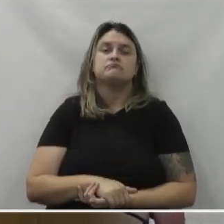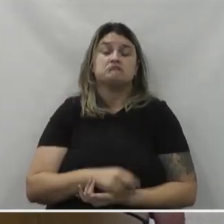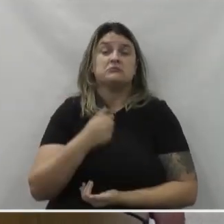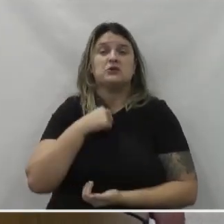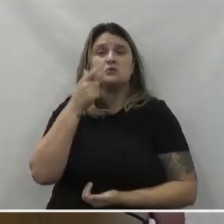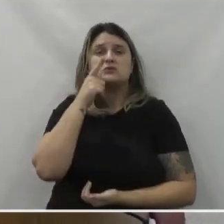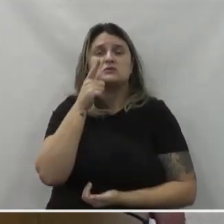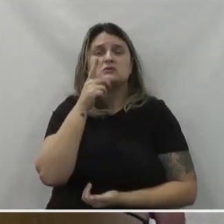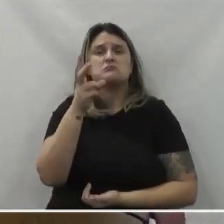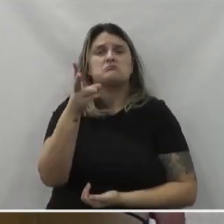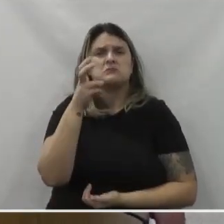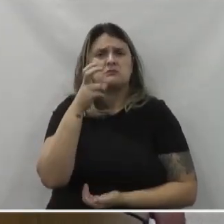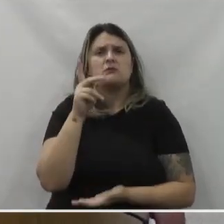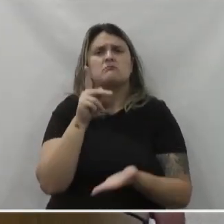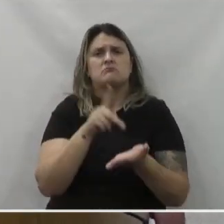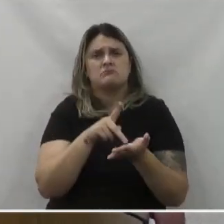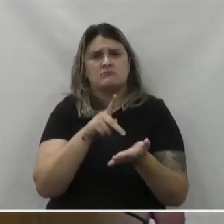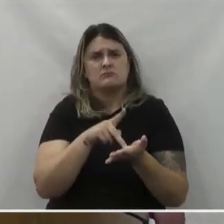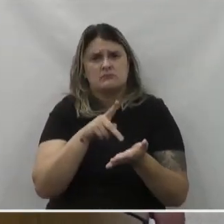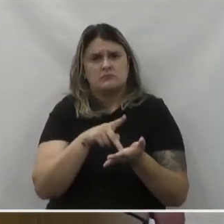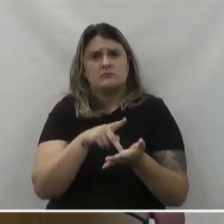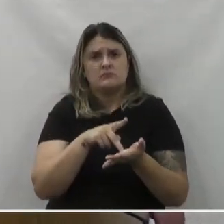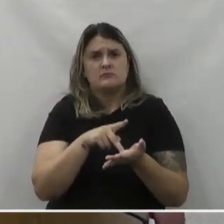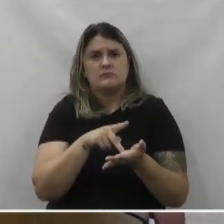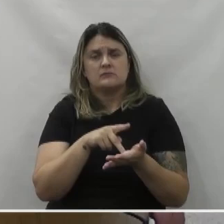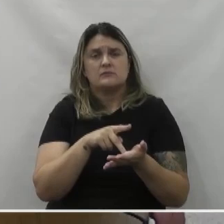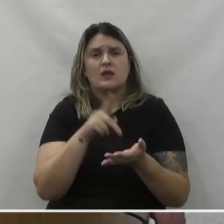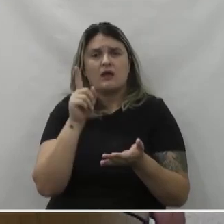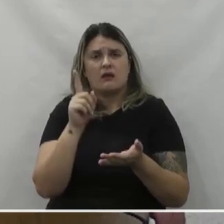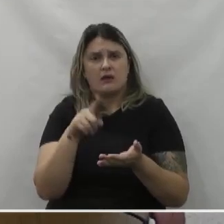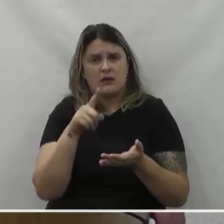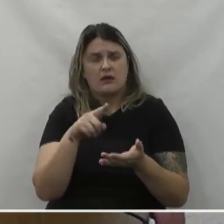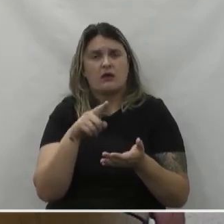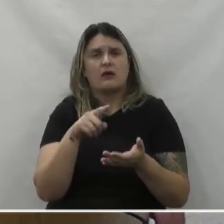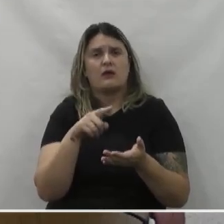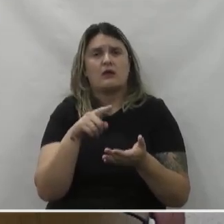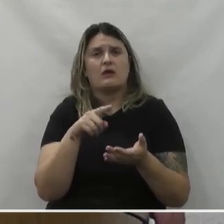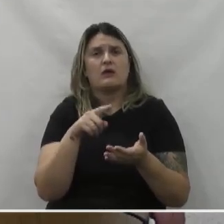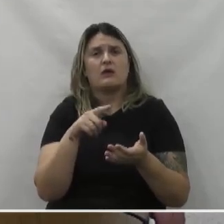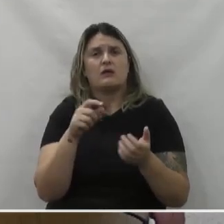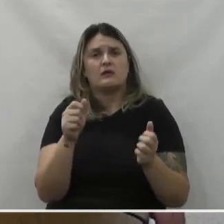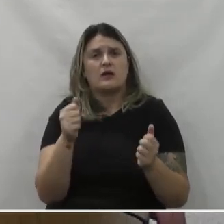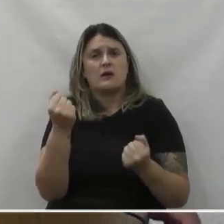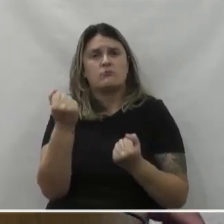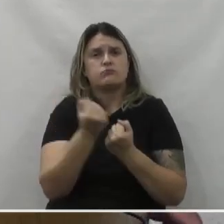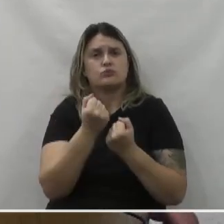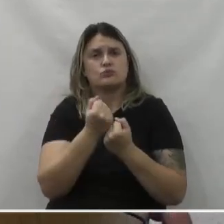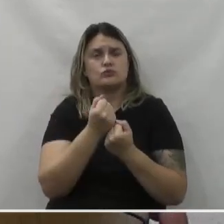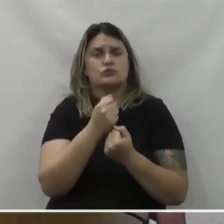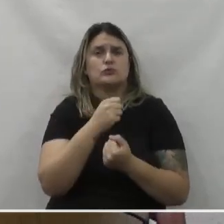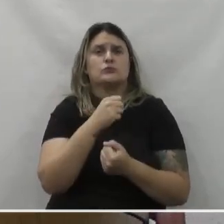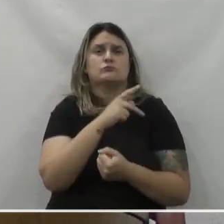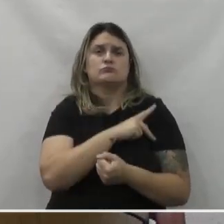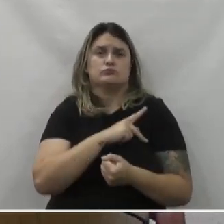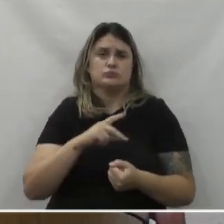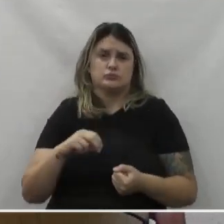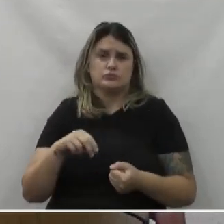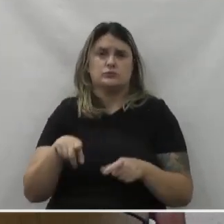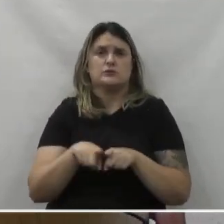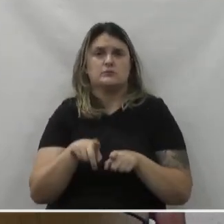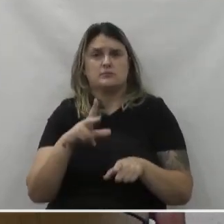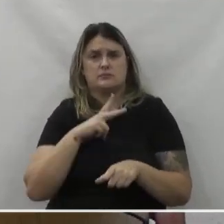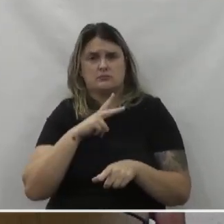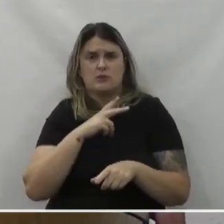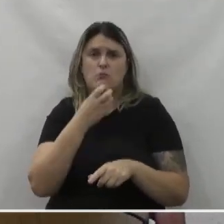conseguiu observar que realmente é uma parceria público-privada. É tanto bom para a empresa como para a